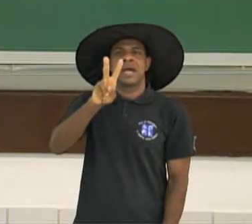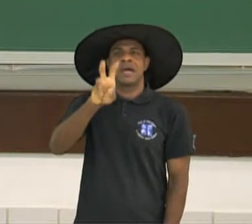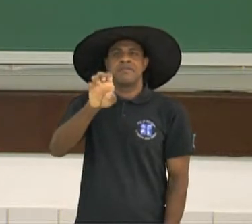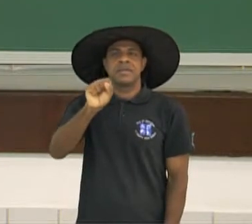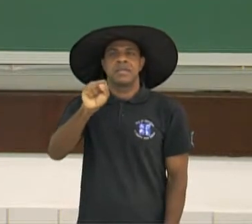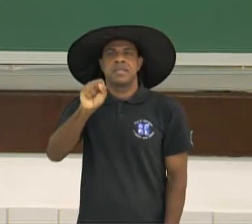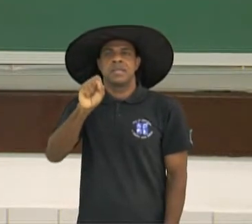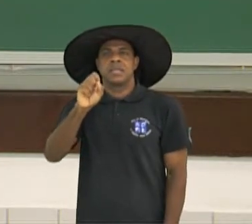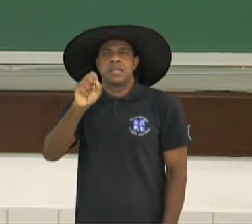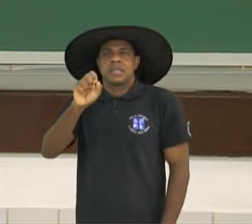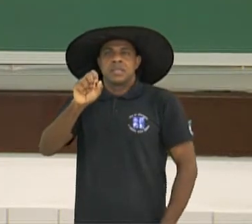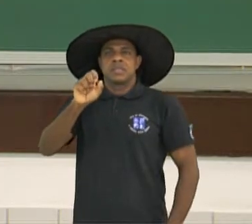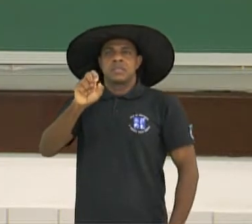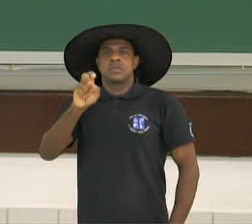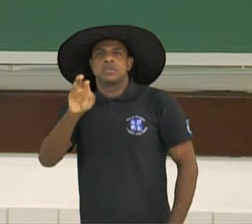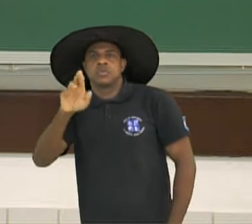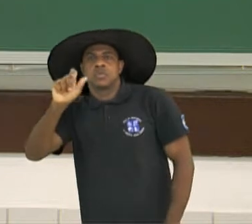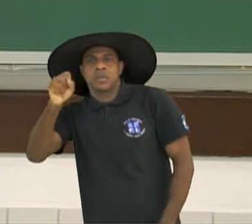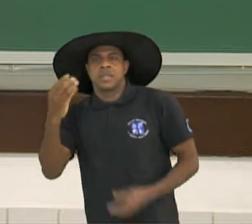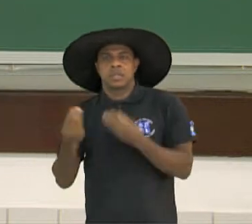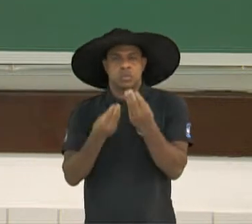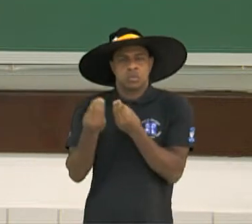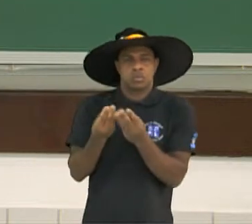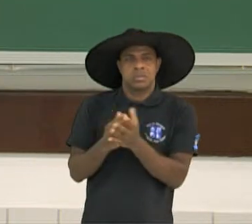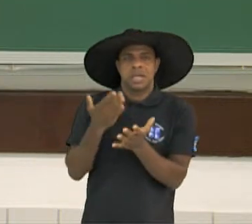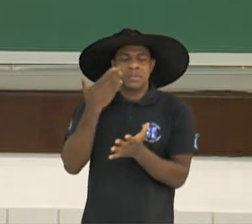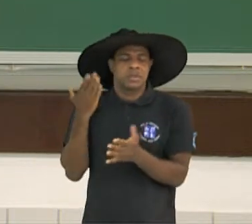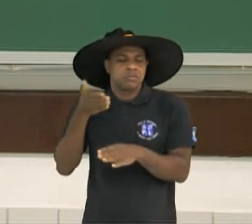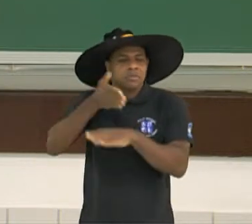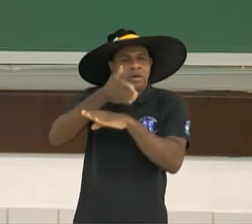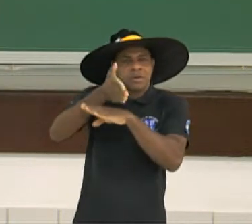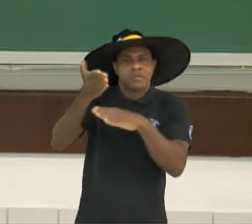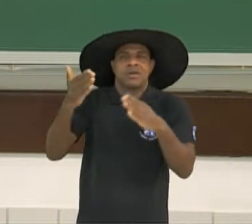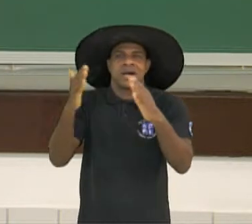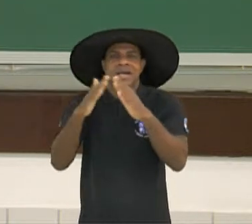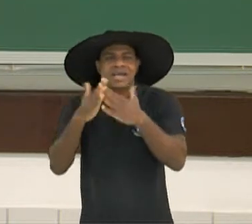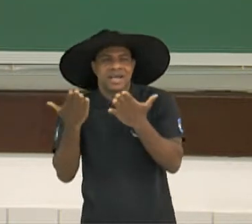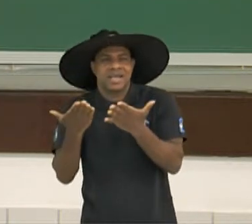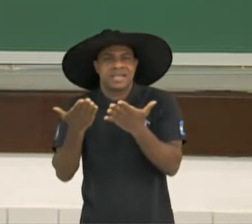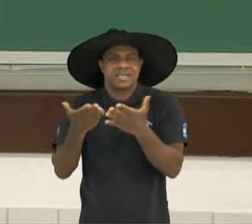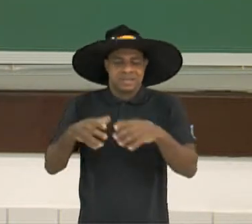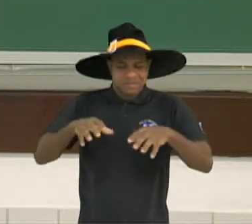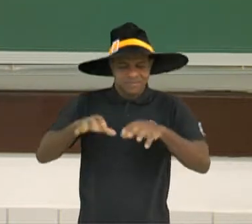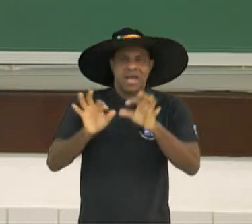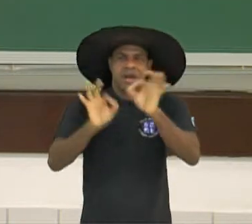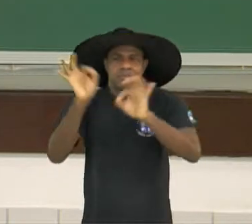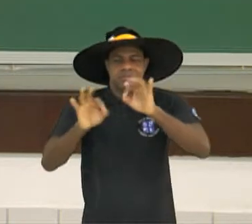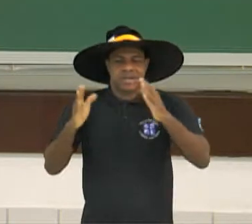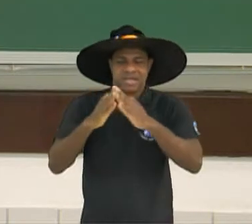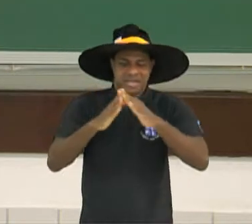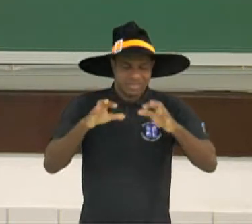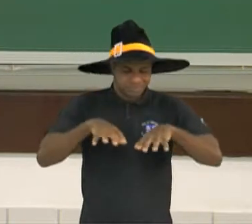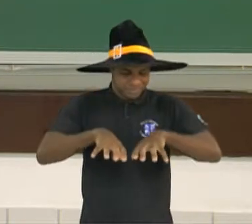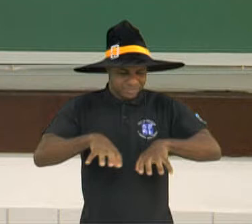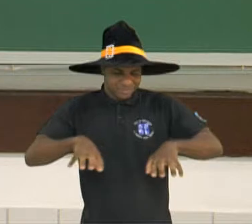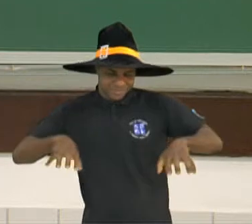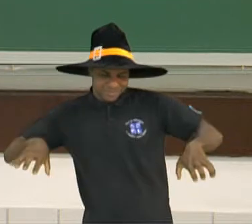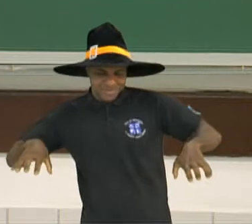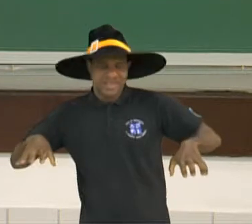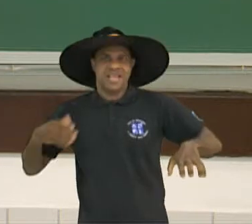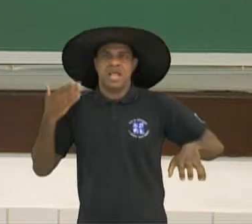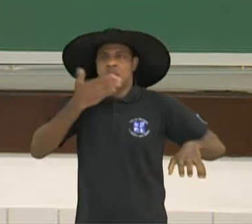pessoas sim, elas decoram as casas, elas colocam as carrancas em frente às casas e elas aguardam, principalmente